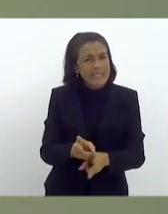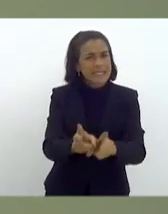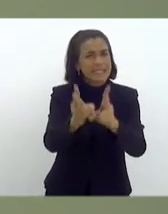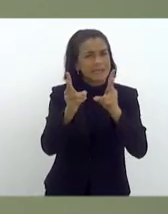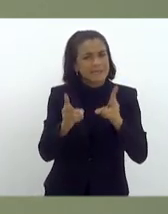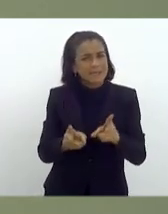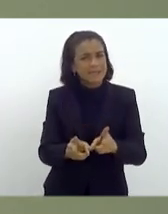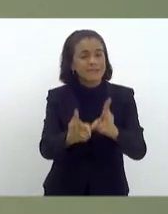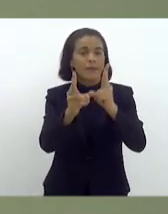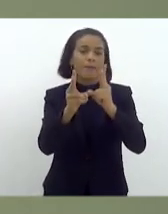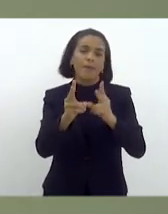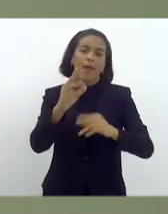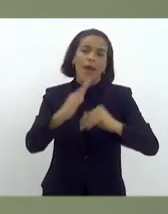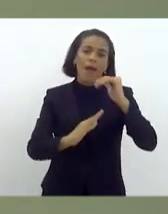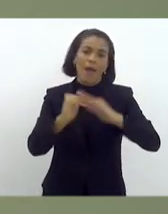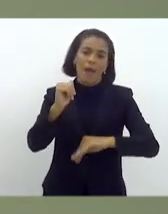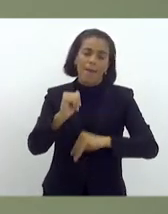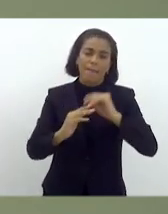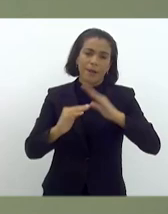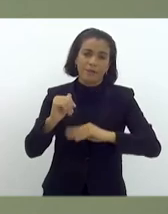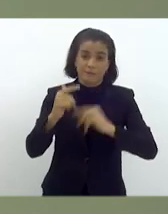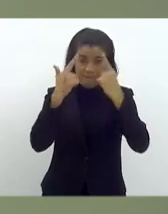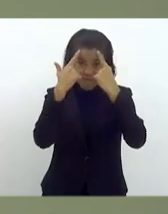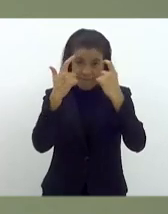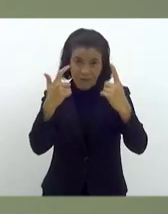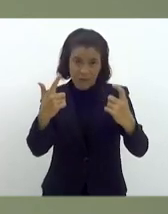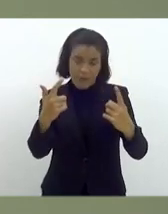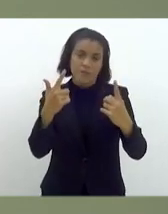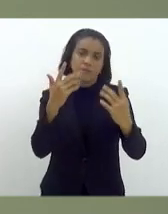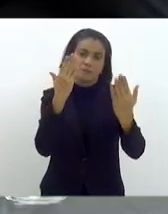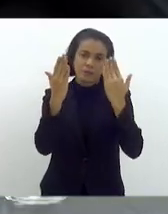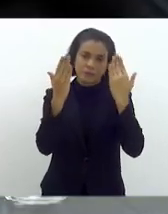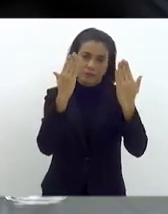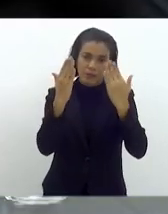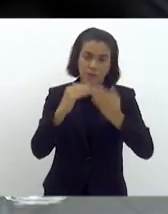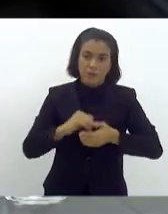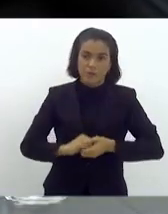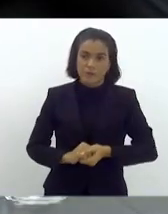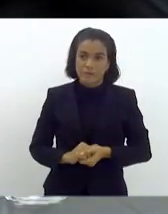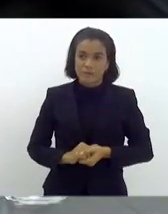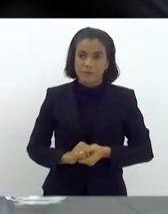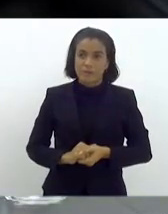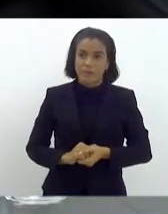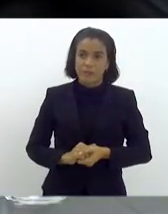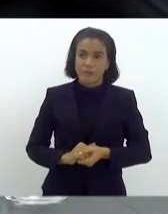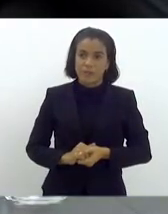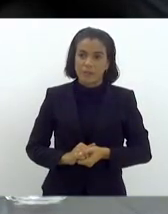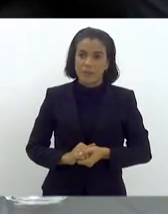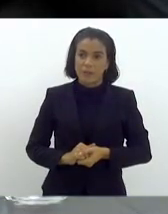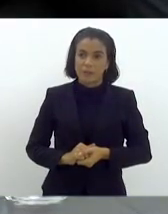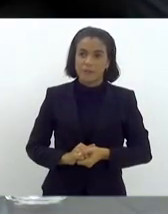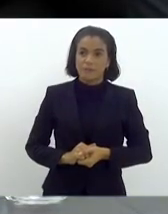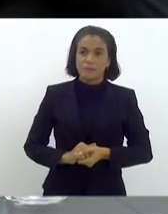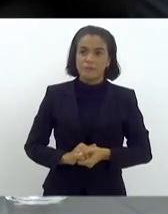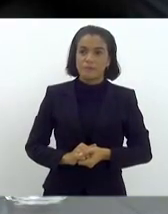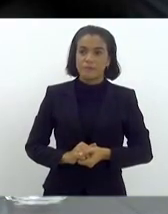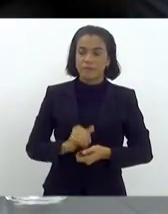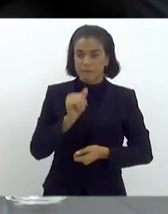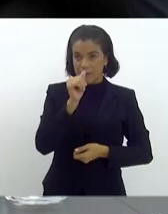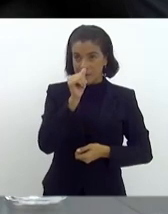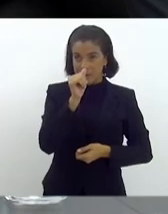utilizada para a prática também dessa violência psicológica pode passar para o próximo